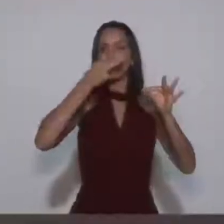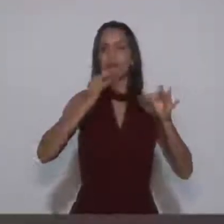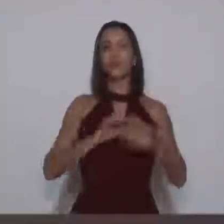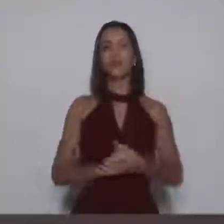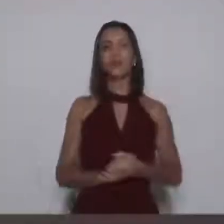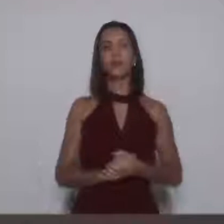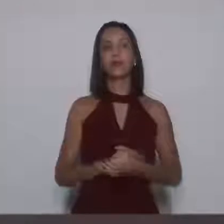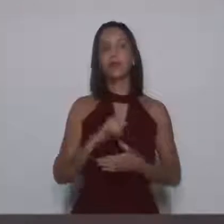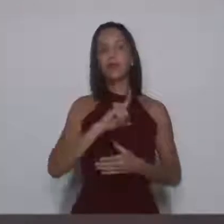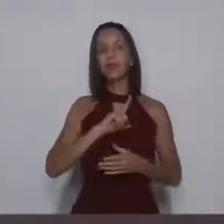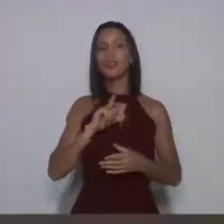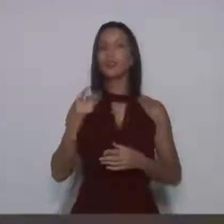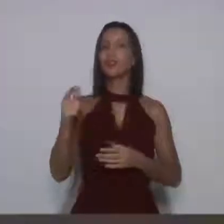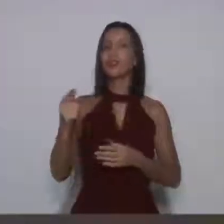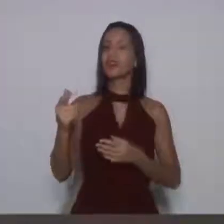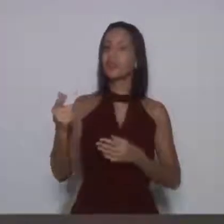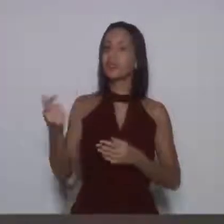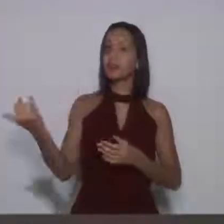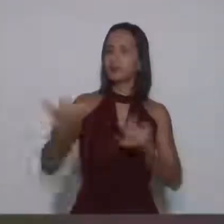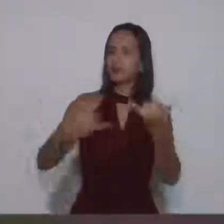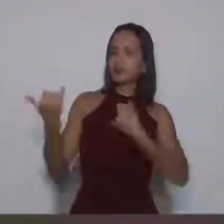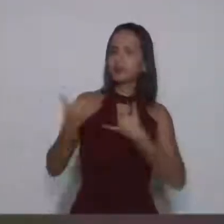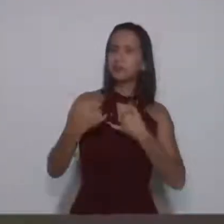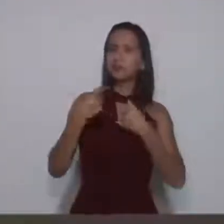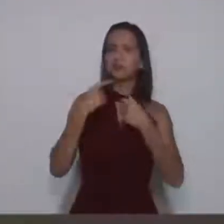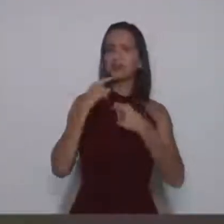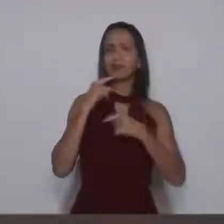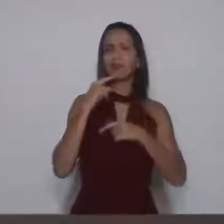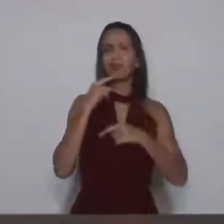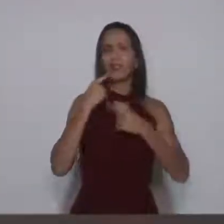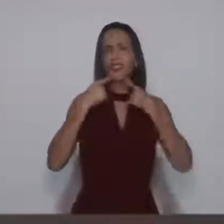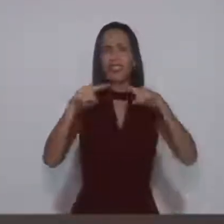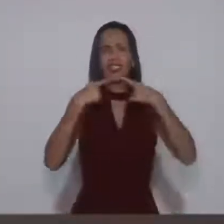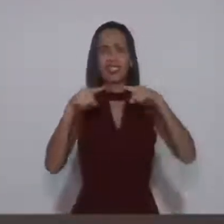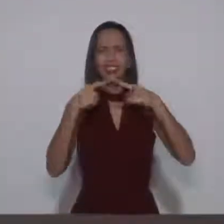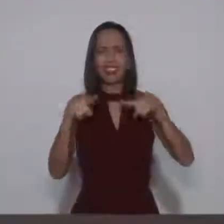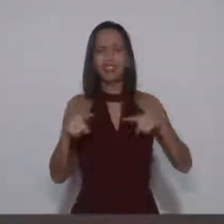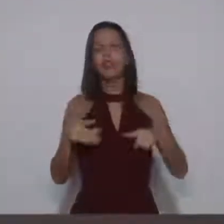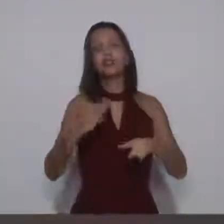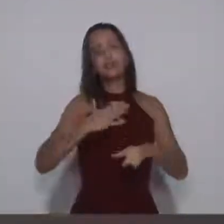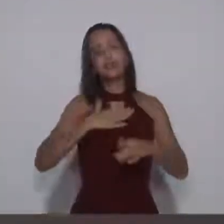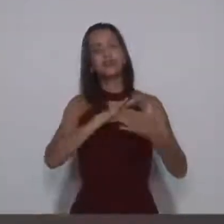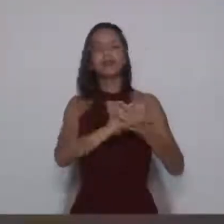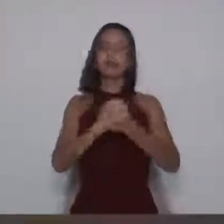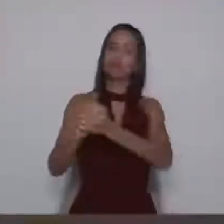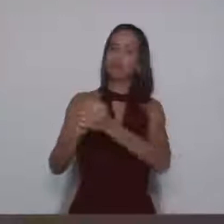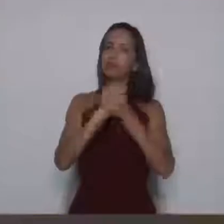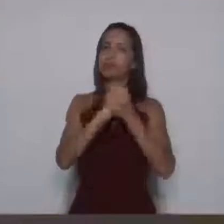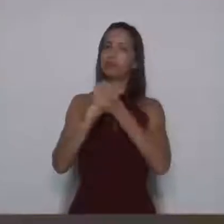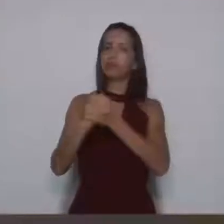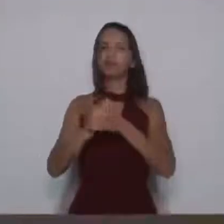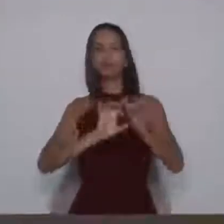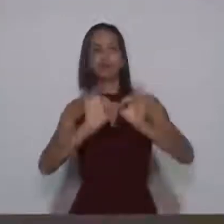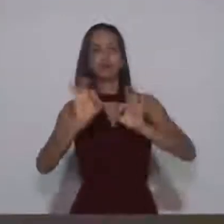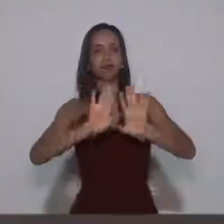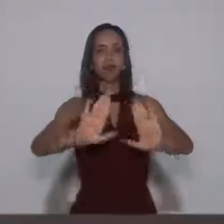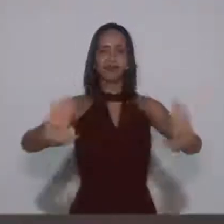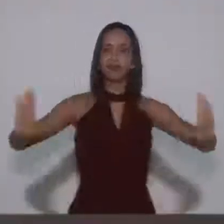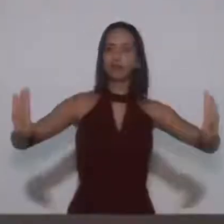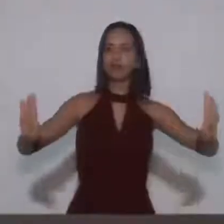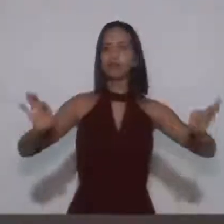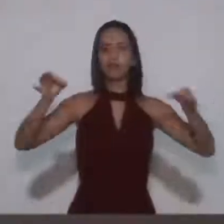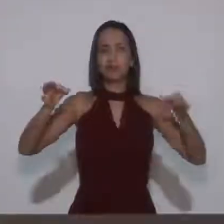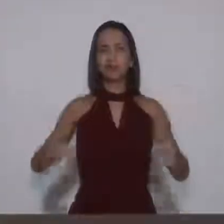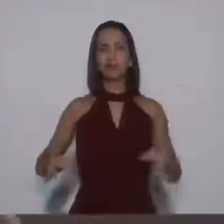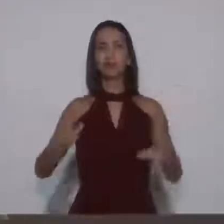os meus parabéns é pela organização, não é? Acho justo fazer uma pré-avaliação,